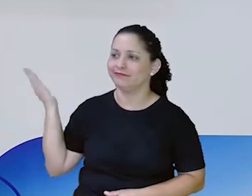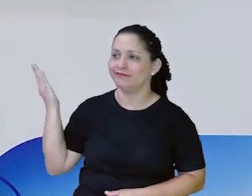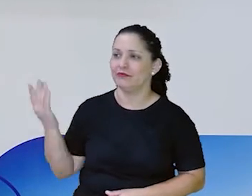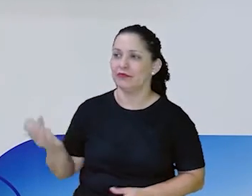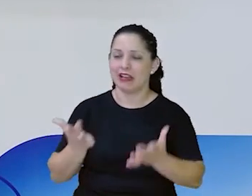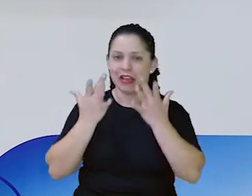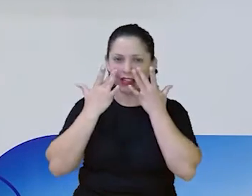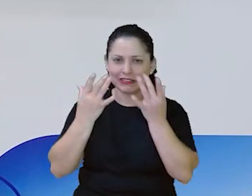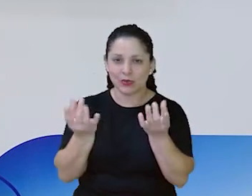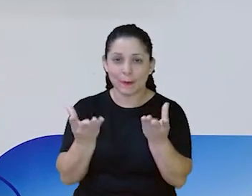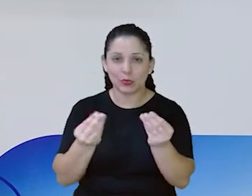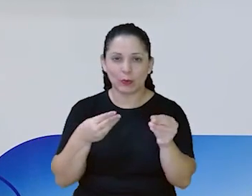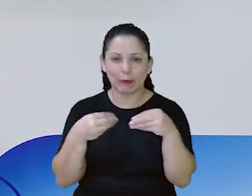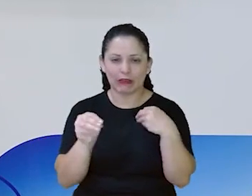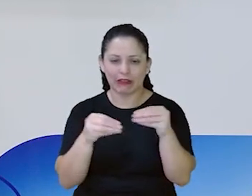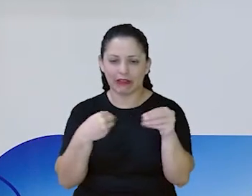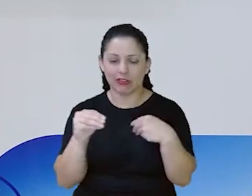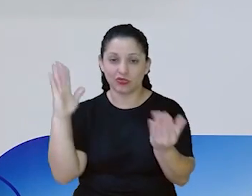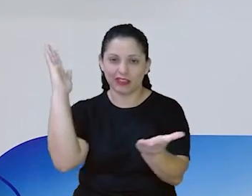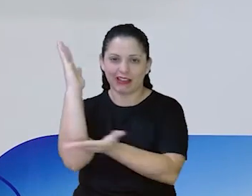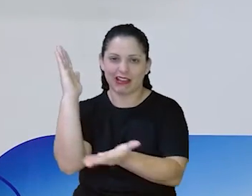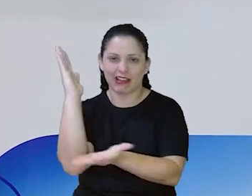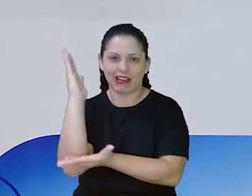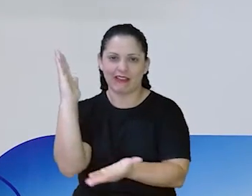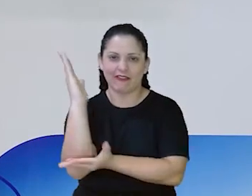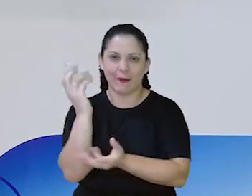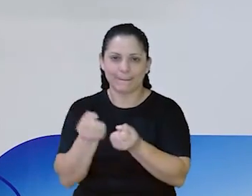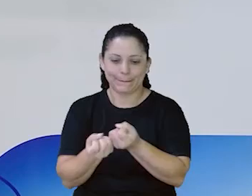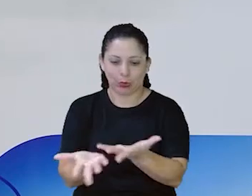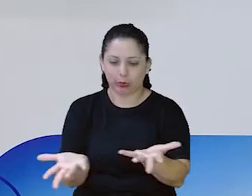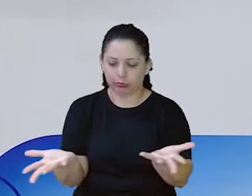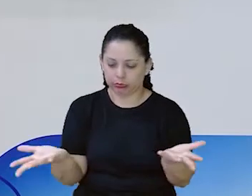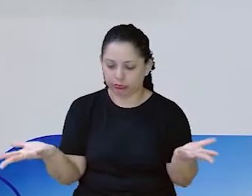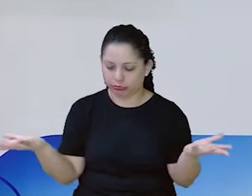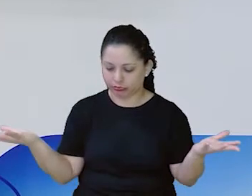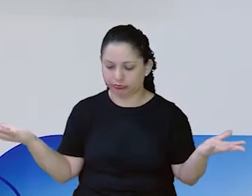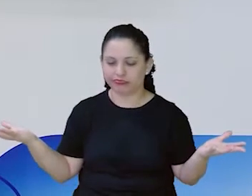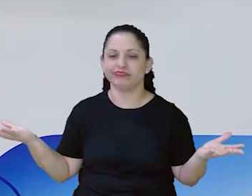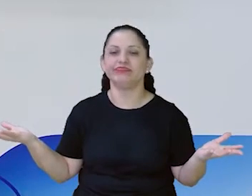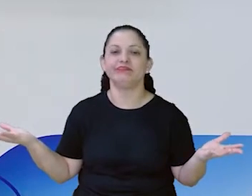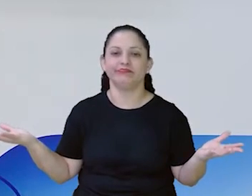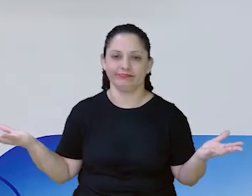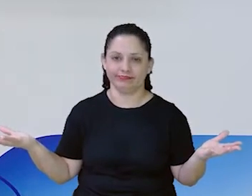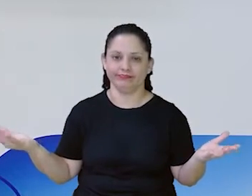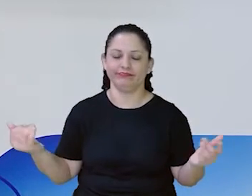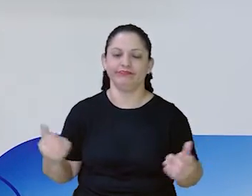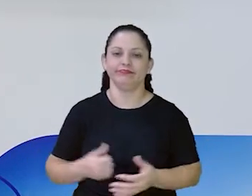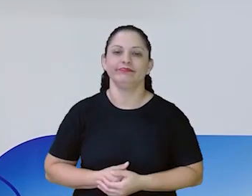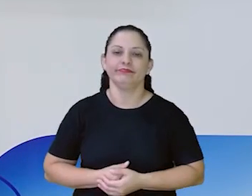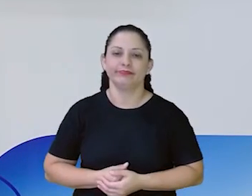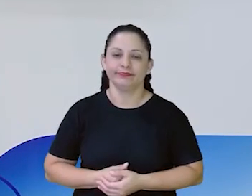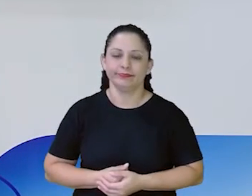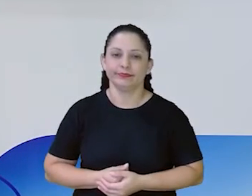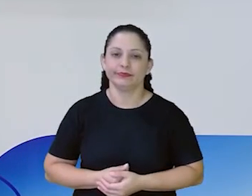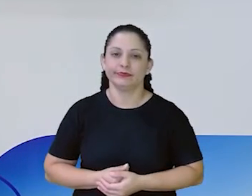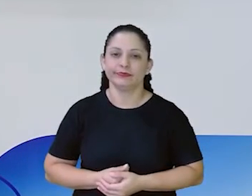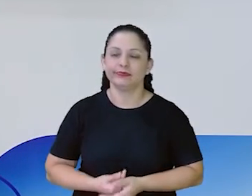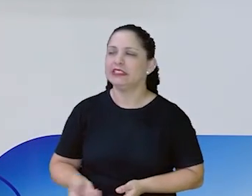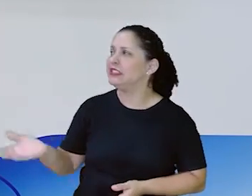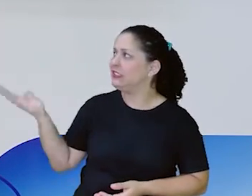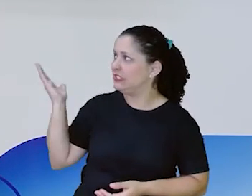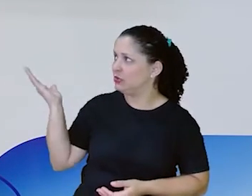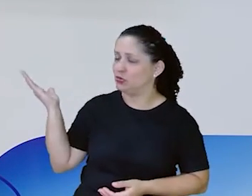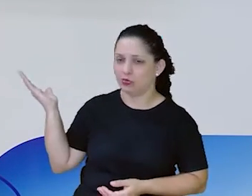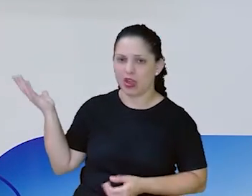nós temos muito plástico, muitas garrafas de plástico aí jogadas nesse ambiente. Será que isso é uma